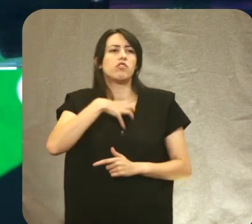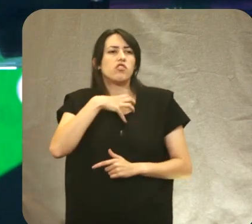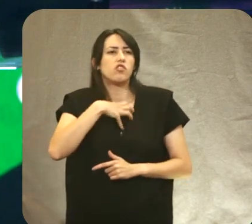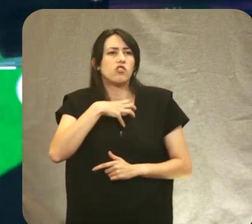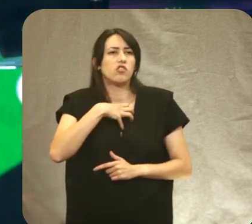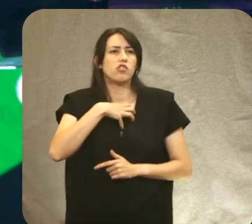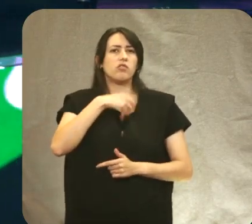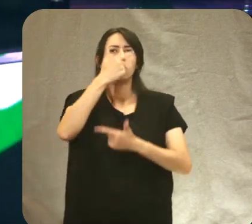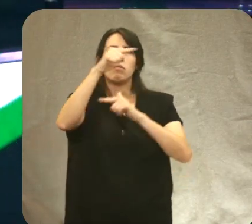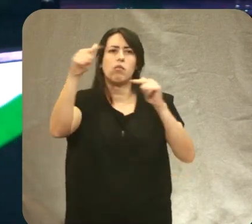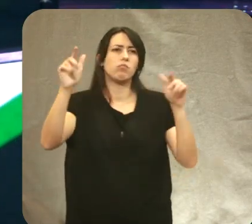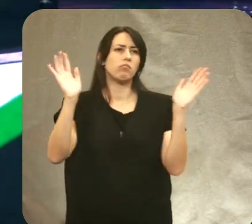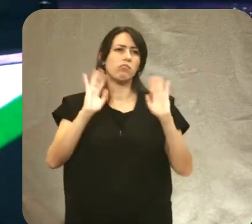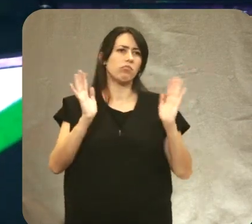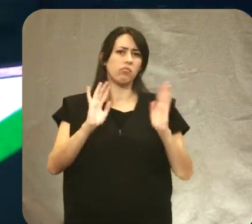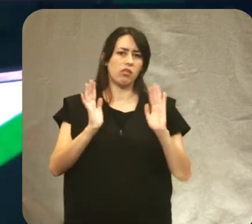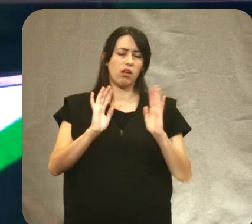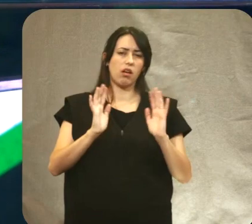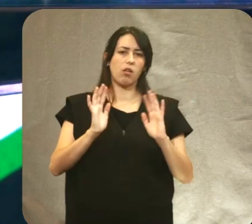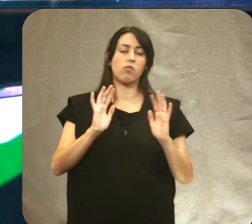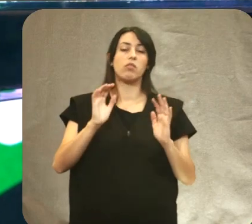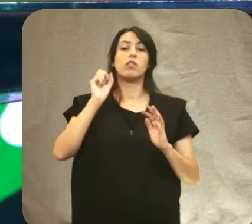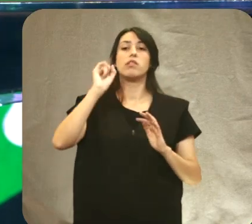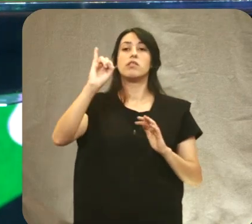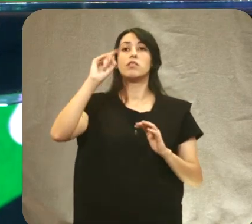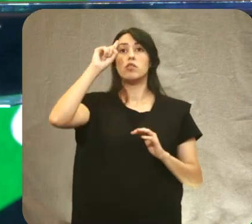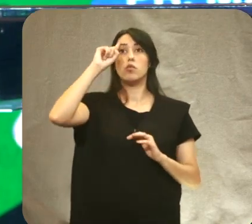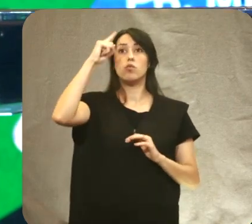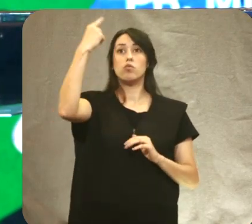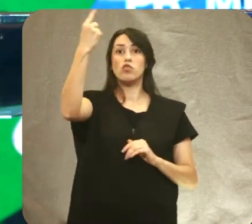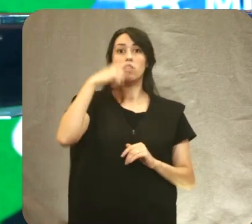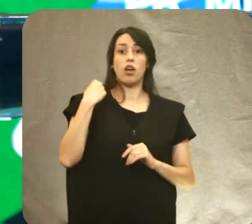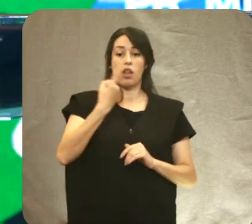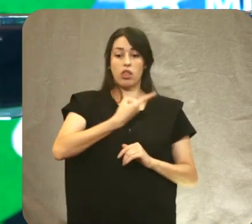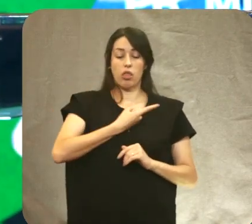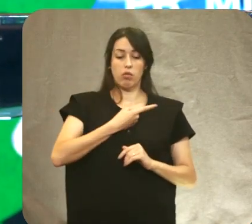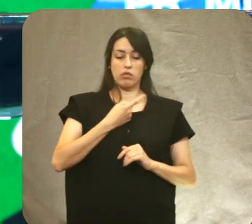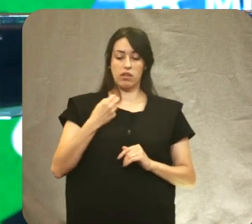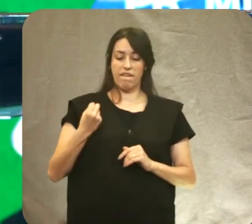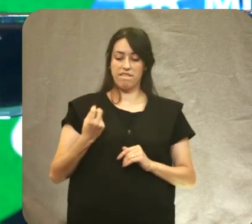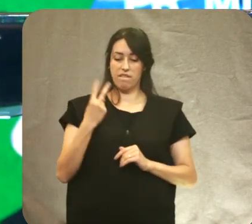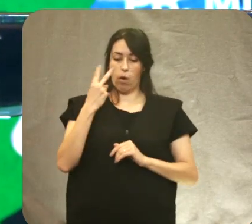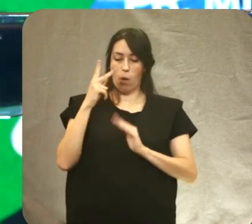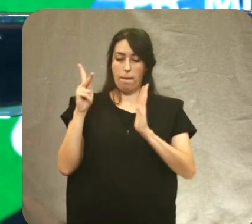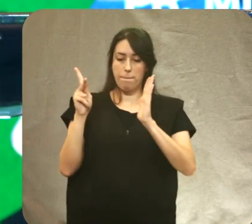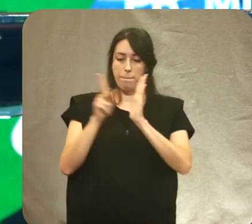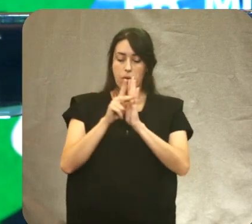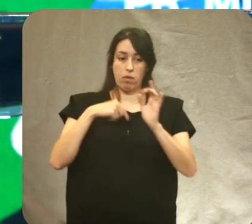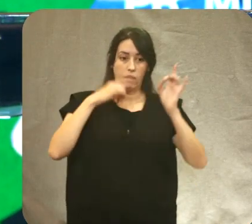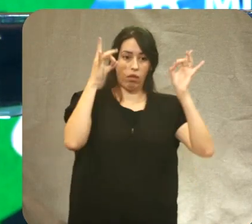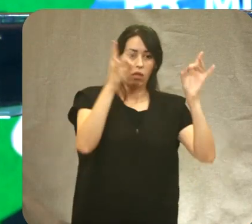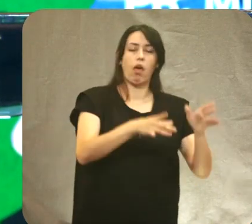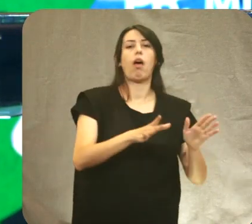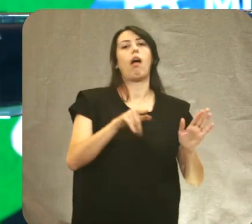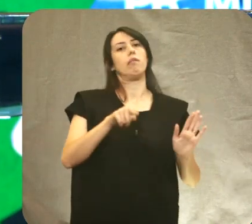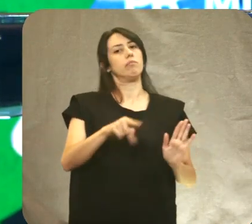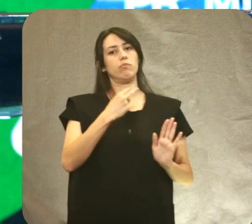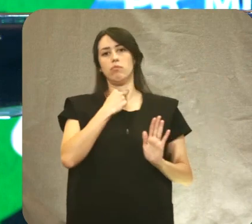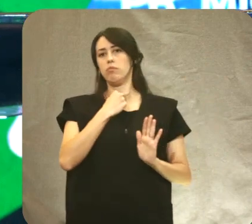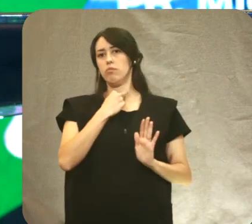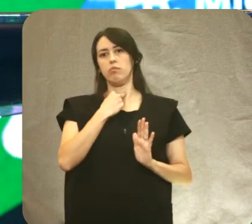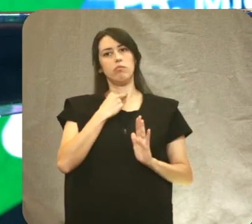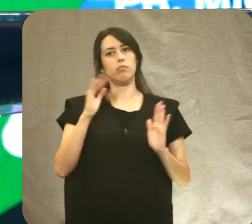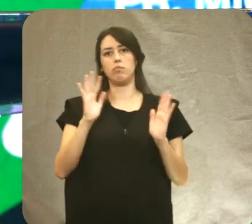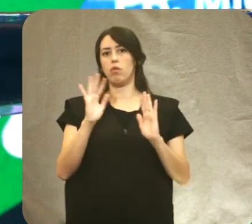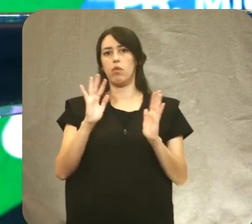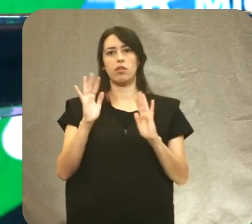Se um dia a gente abrir mão dos valores, aí sim. Deu para me entender? Para